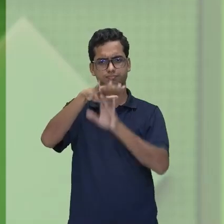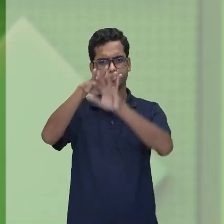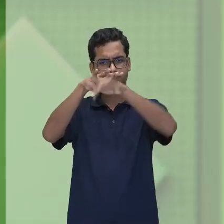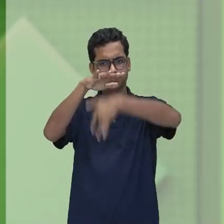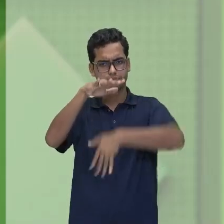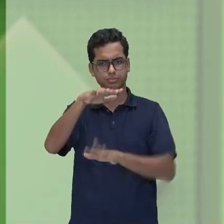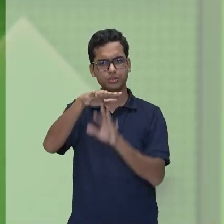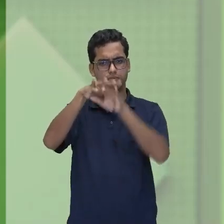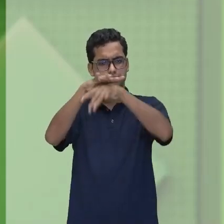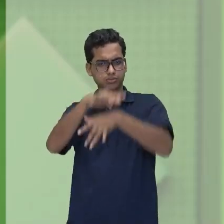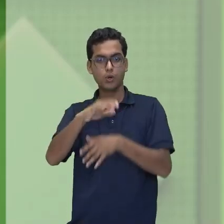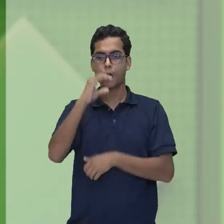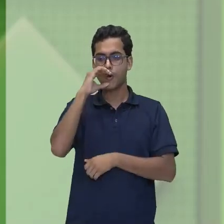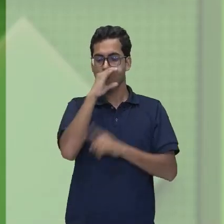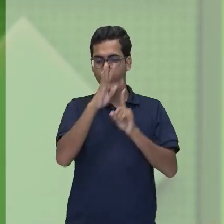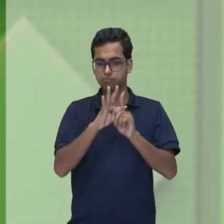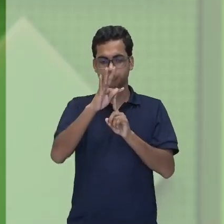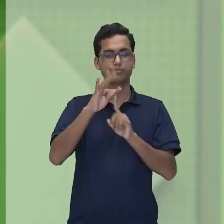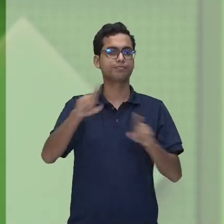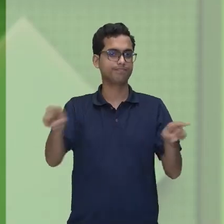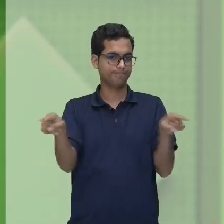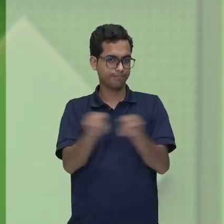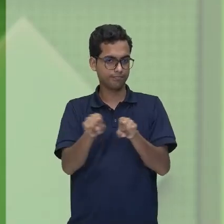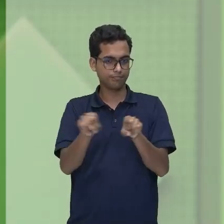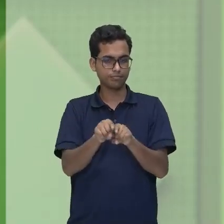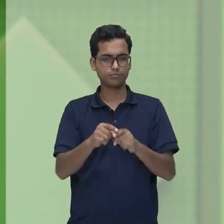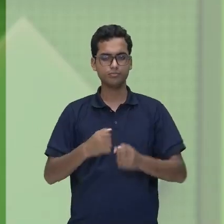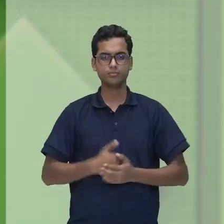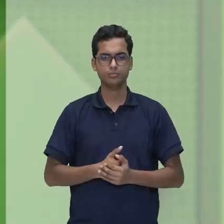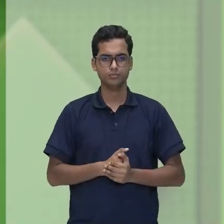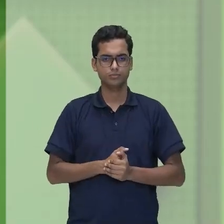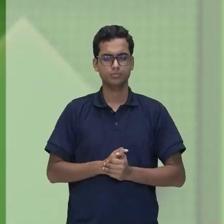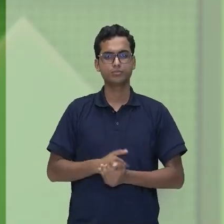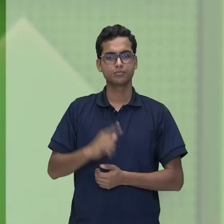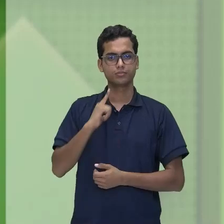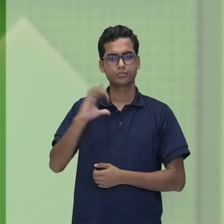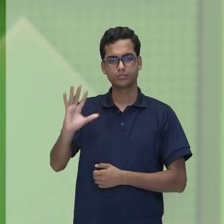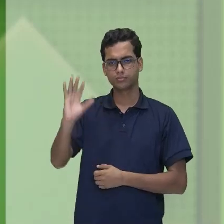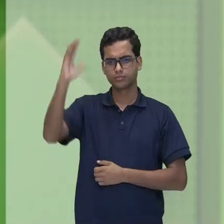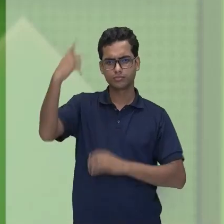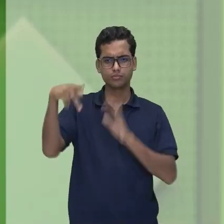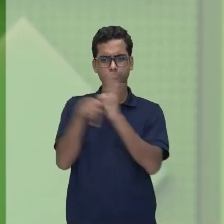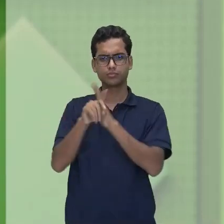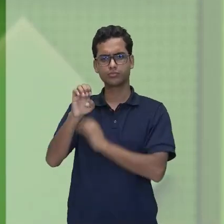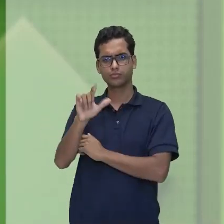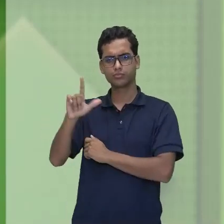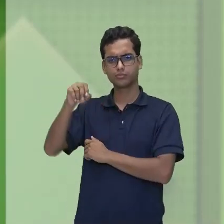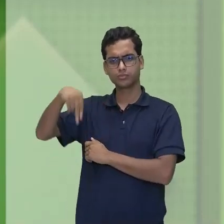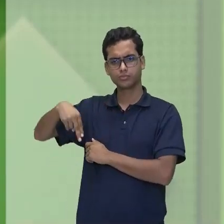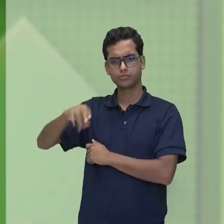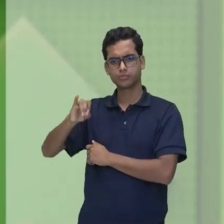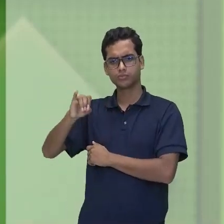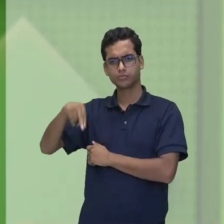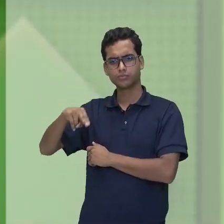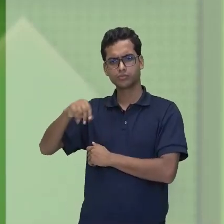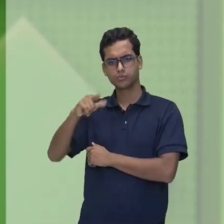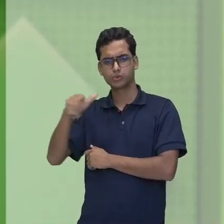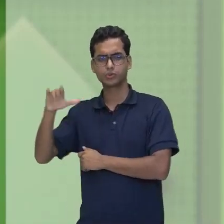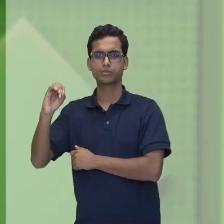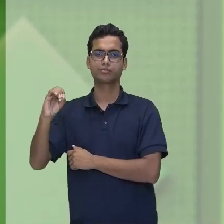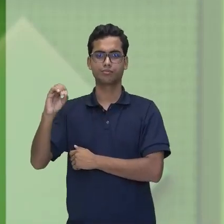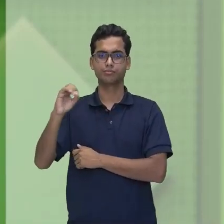aqui na nossa região. E aí a gente vê o fenômeno do El Niño, somado com tudo isso, a gente vai observar então, né,